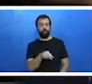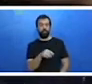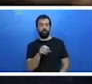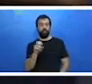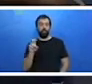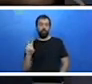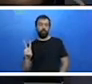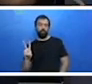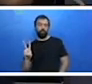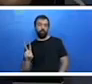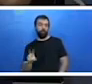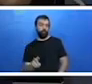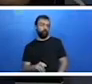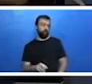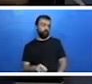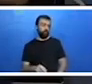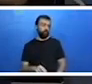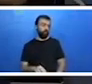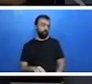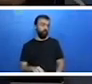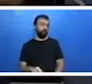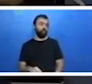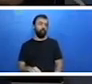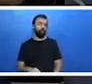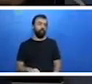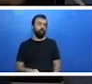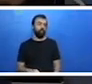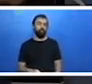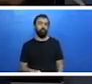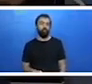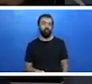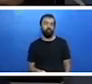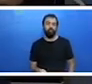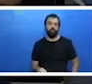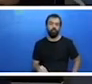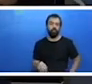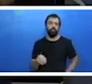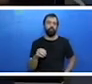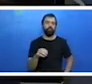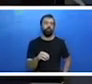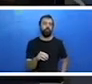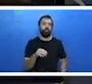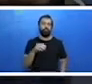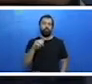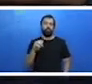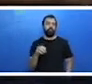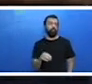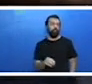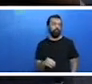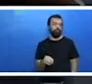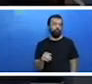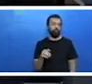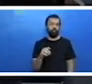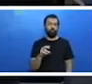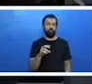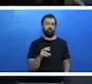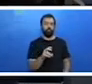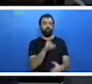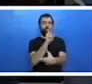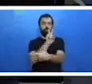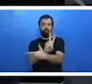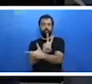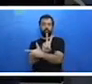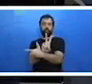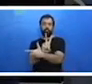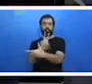0,2. Tá vendo que eu voltei uma casinha? Porque eu estou dividindo por 10. Então, 2